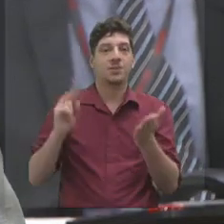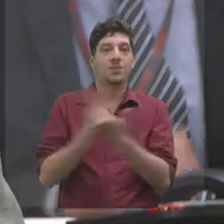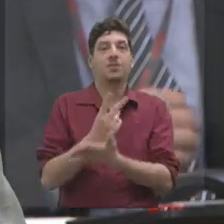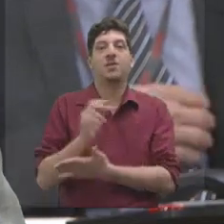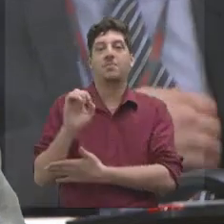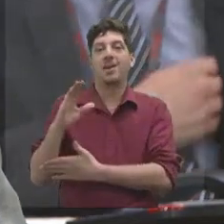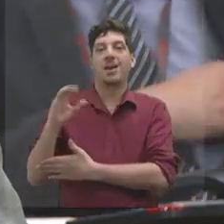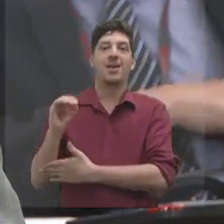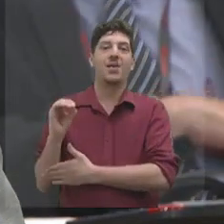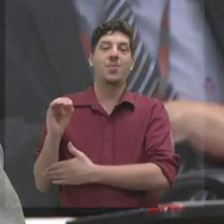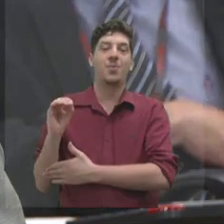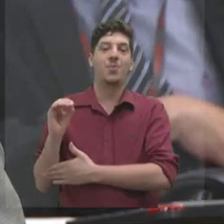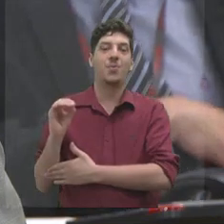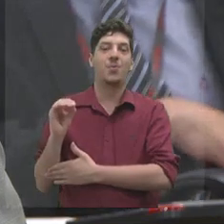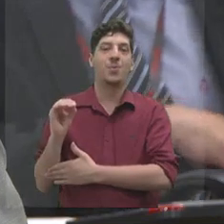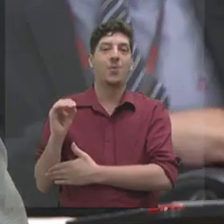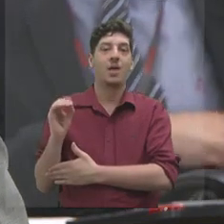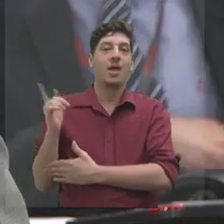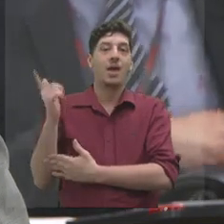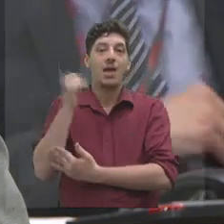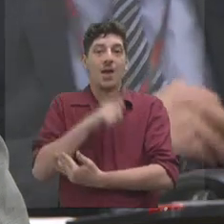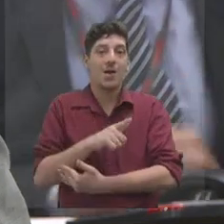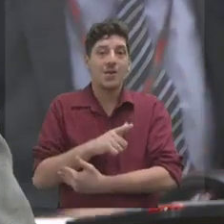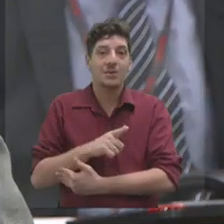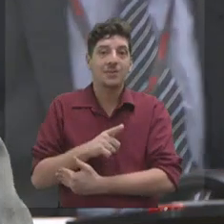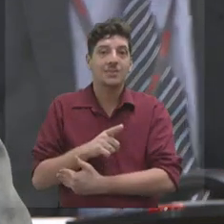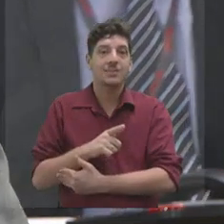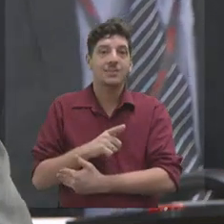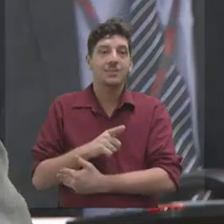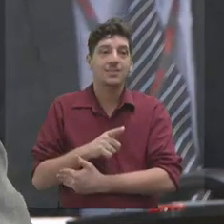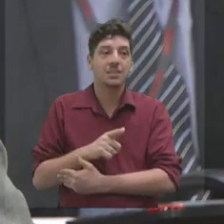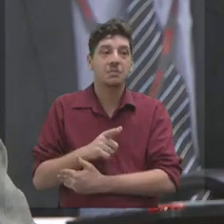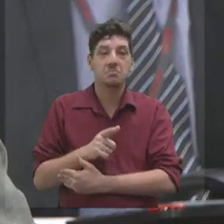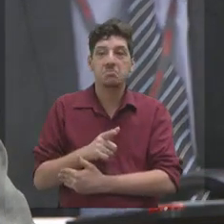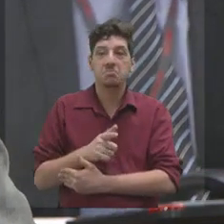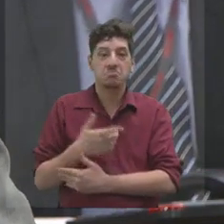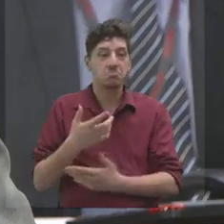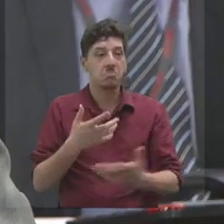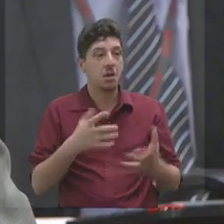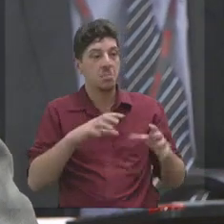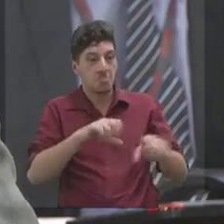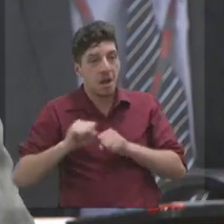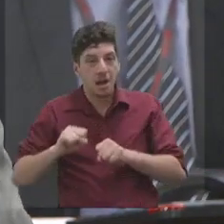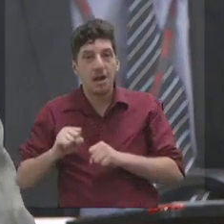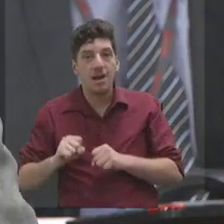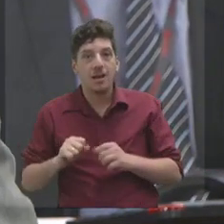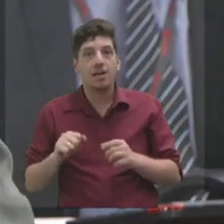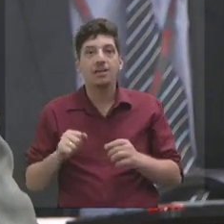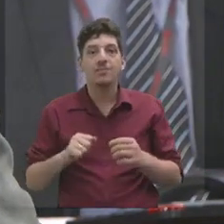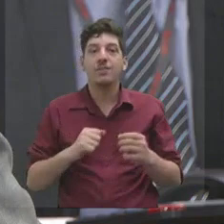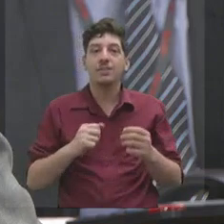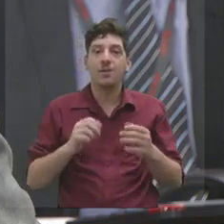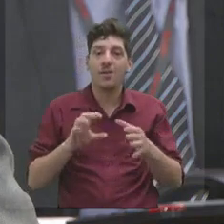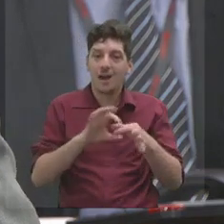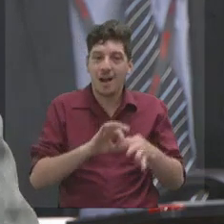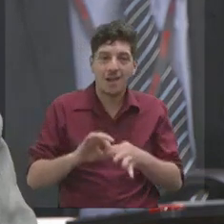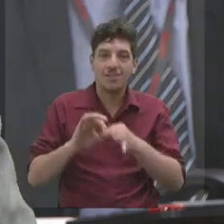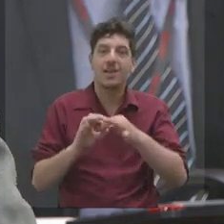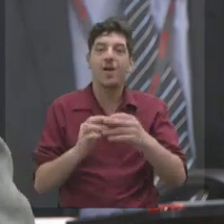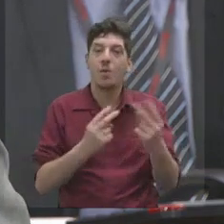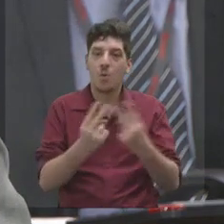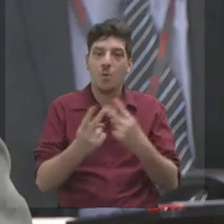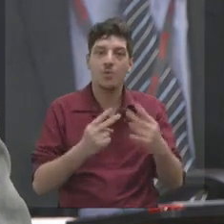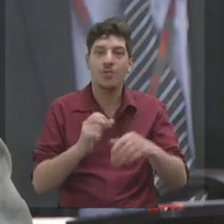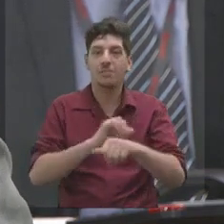eco né pudesse fazer ter essa concessão fazer o anel rodoviário de Montes Claros Então gostaria de saber também quando